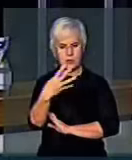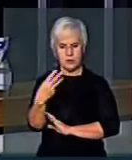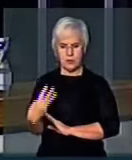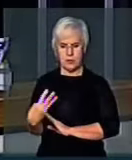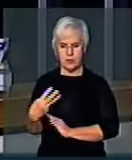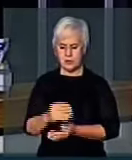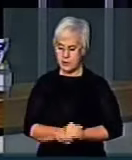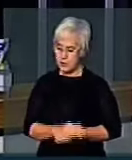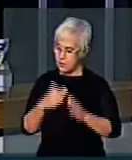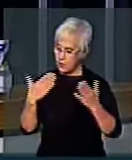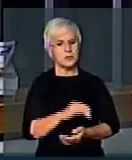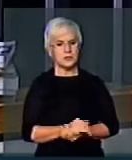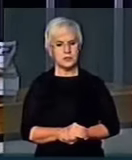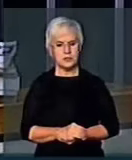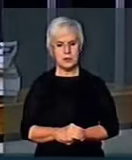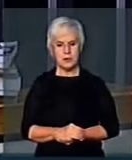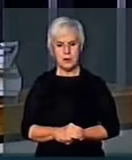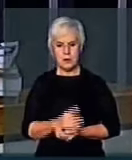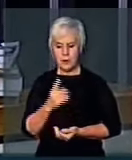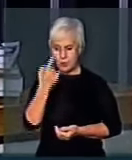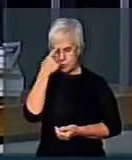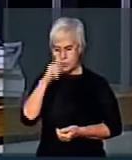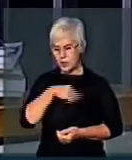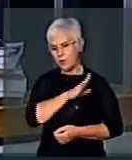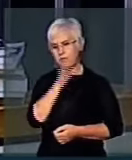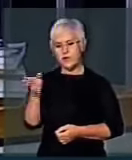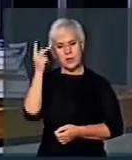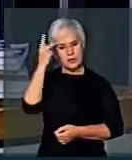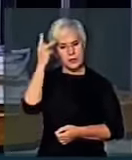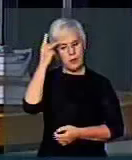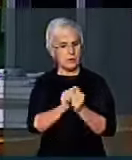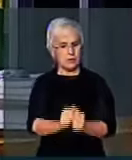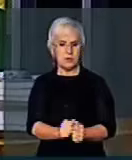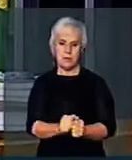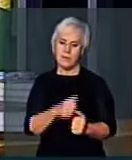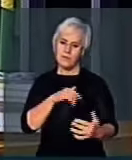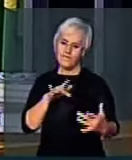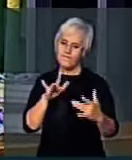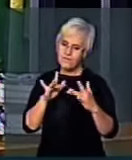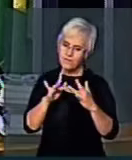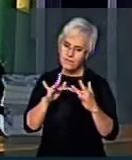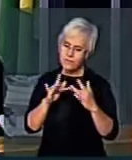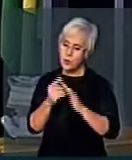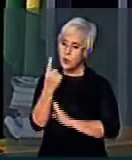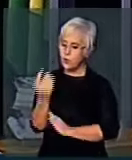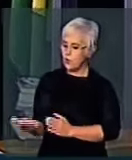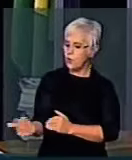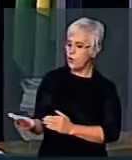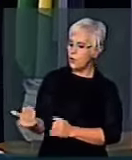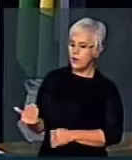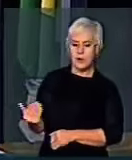8243. Agora, uma coisa muito importante, numa das idas minhas a São Paulo, eu tive contato com um garoto que